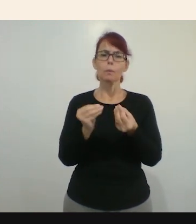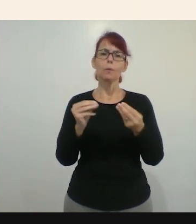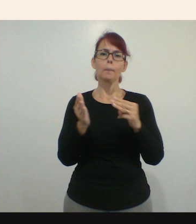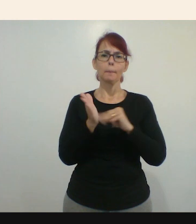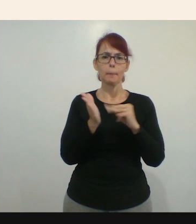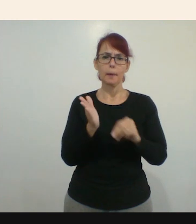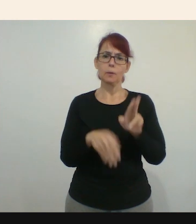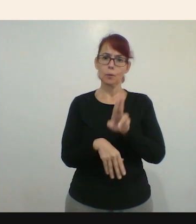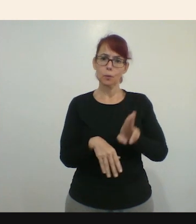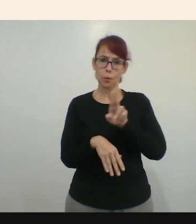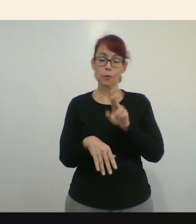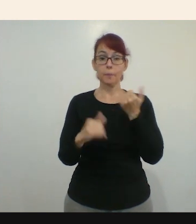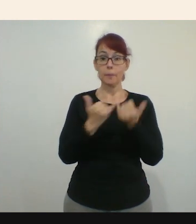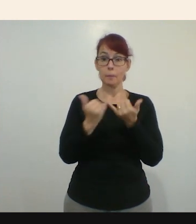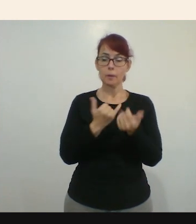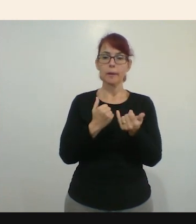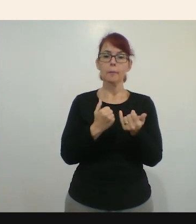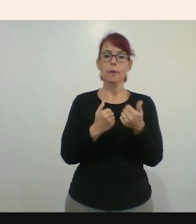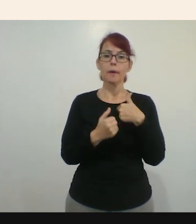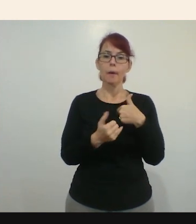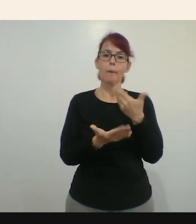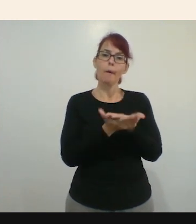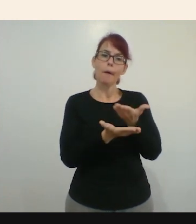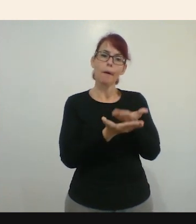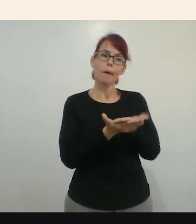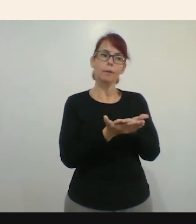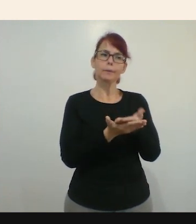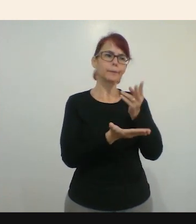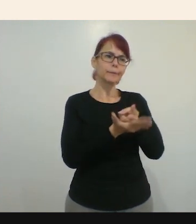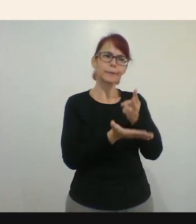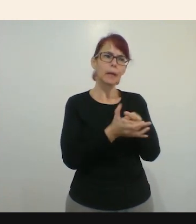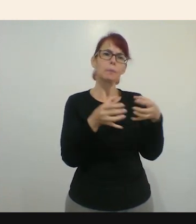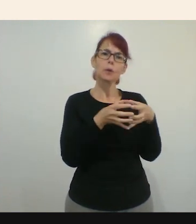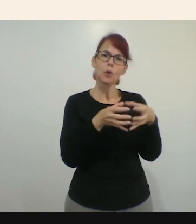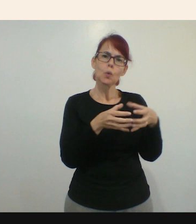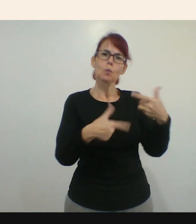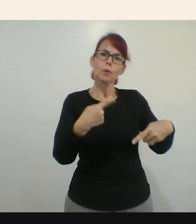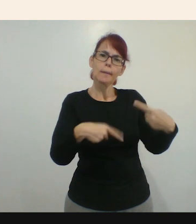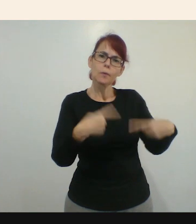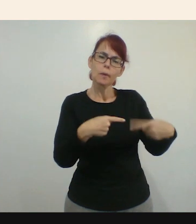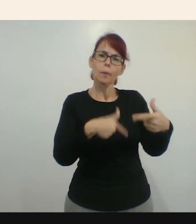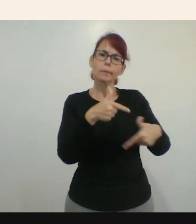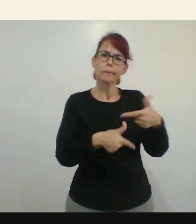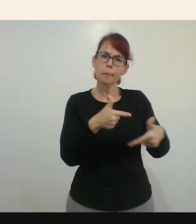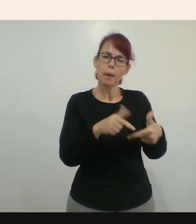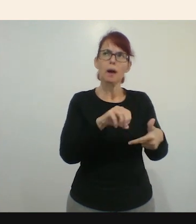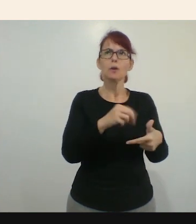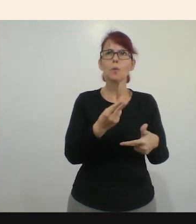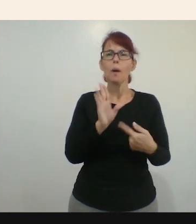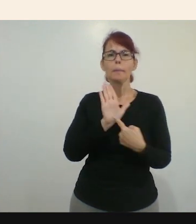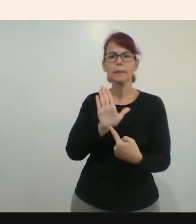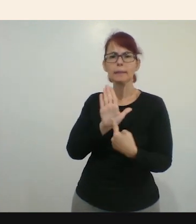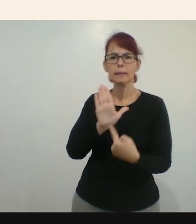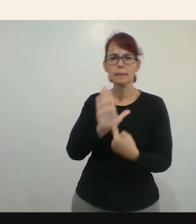metodologias utilizadas, tá? Então, por exemplo, na aula eu sempre trabalho em grupo, ou eu sempre faço uma